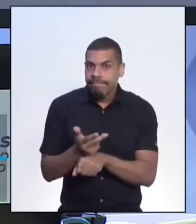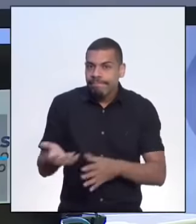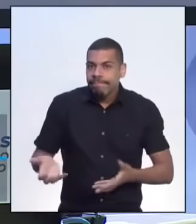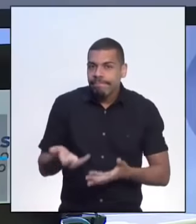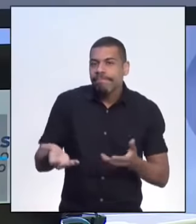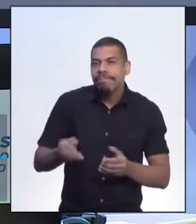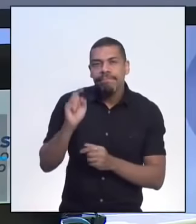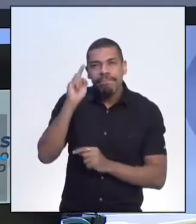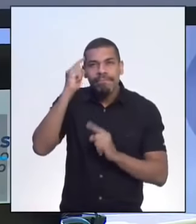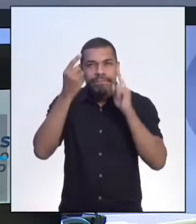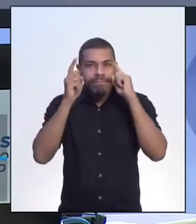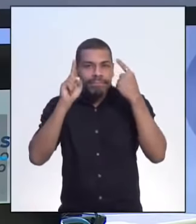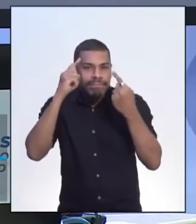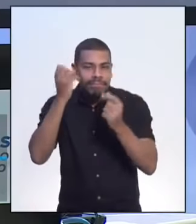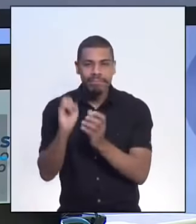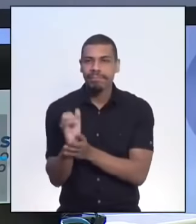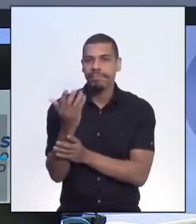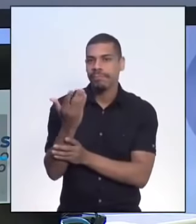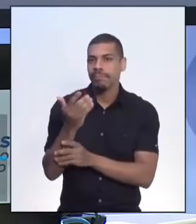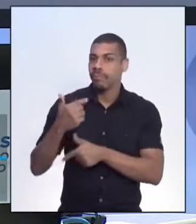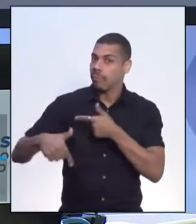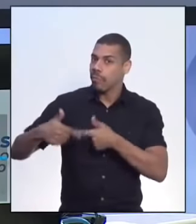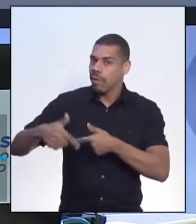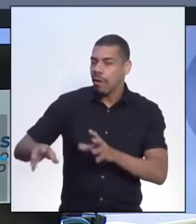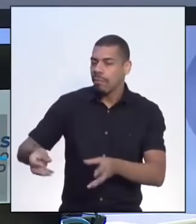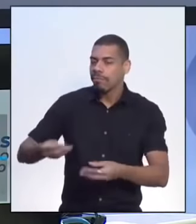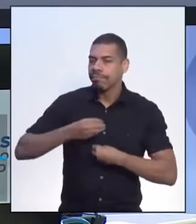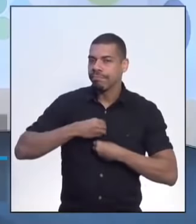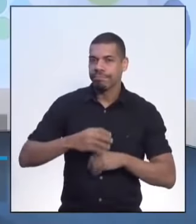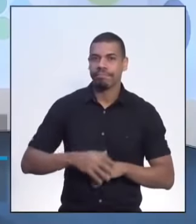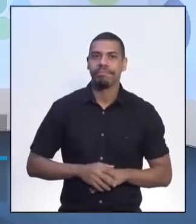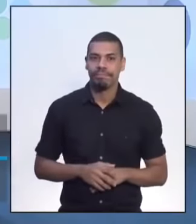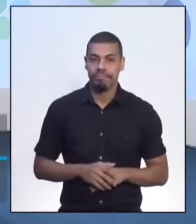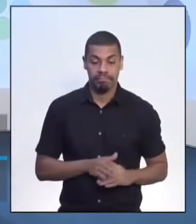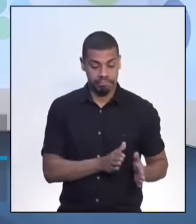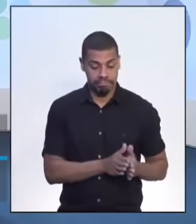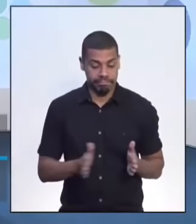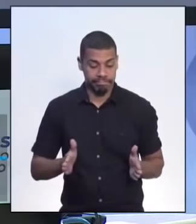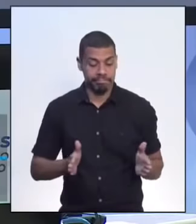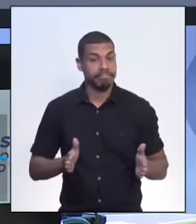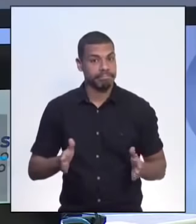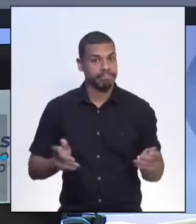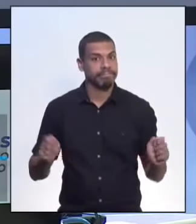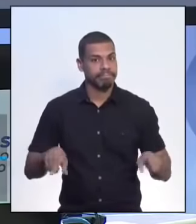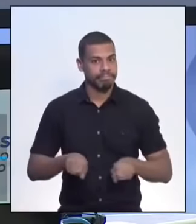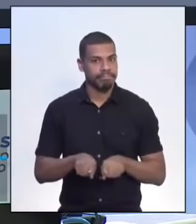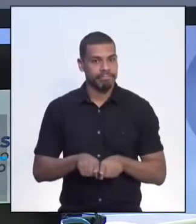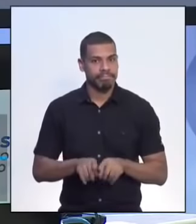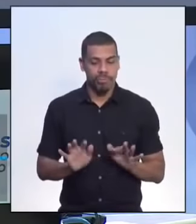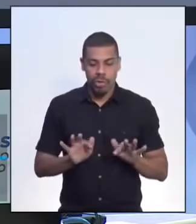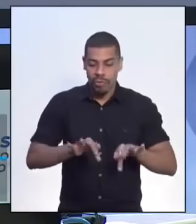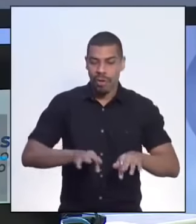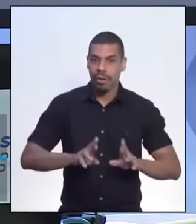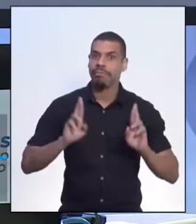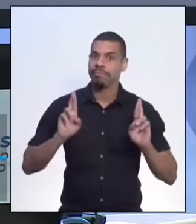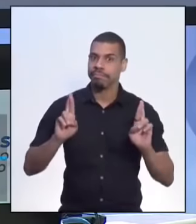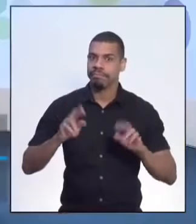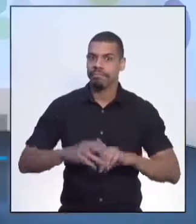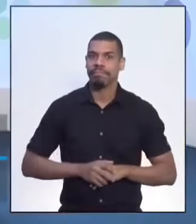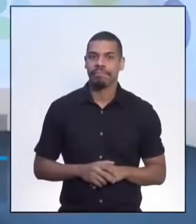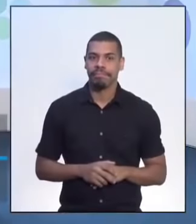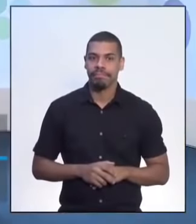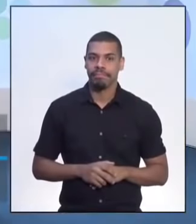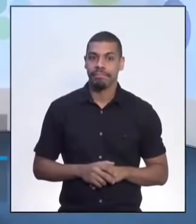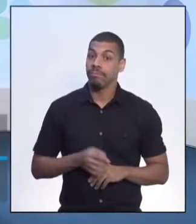a criatividade de vocês e trabalhar aí a mente, né, Andréia, nessa pandemia que, se Deus quiser, está acabando, mas